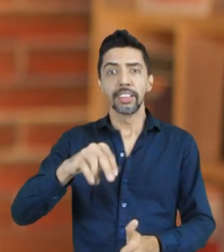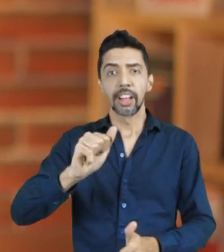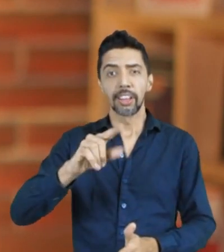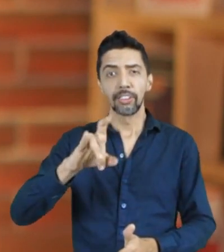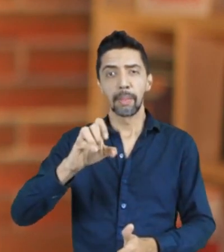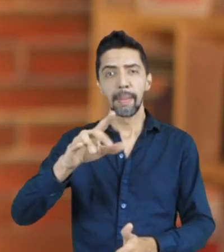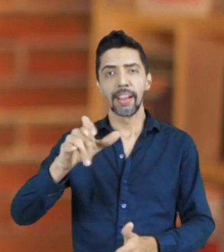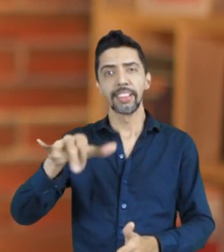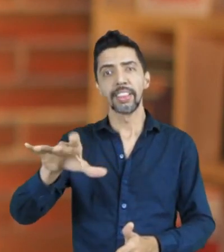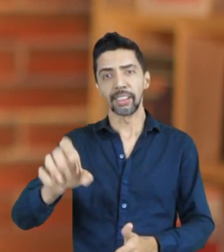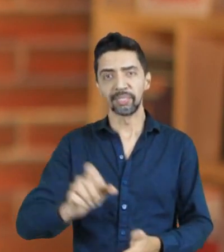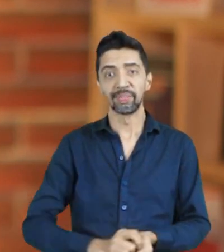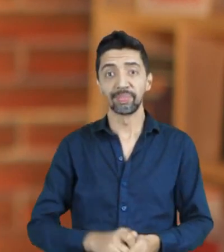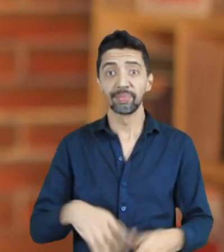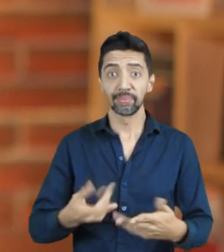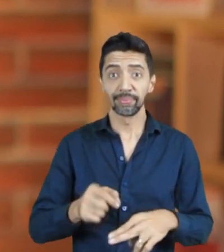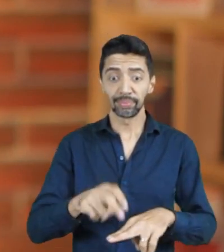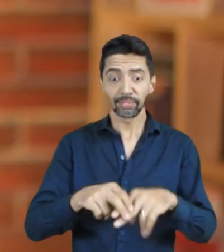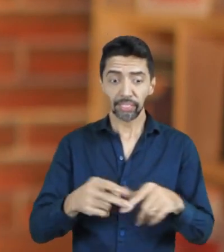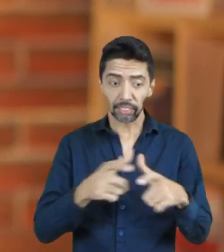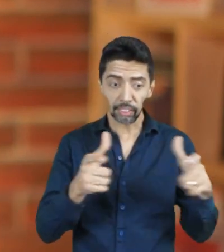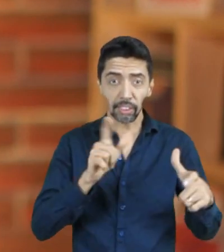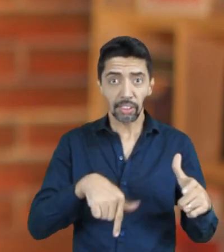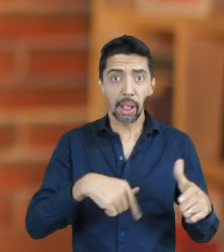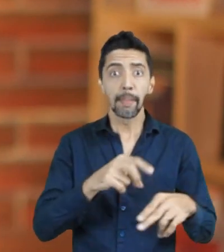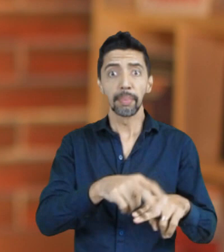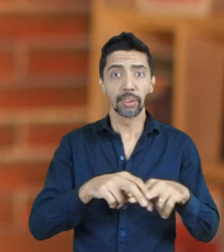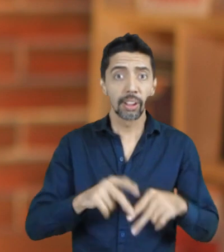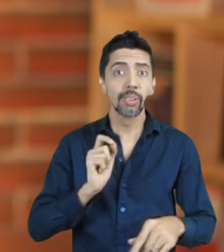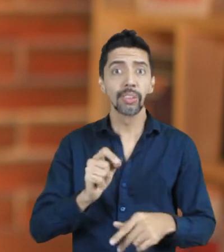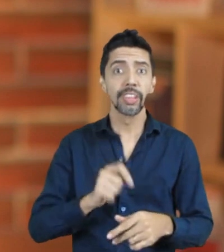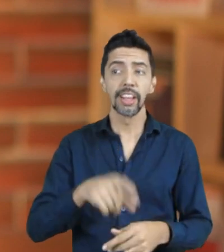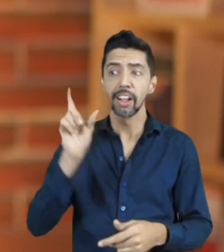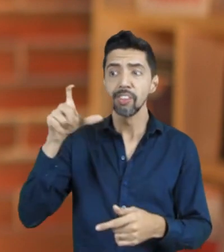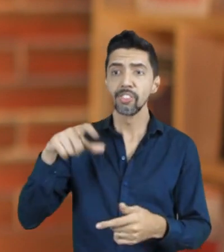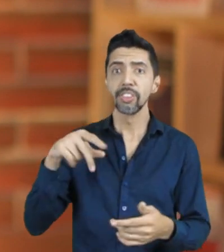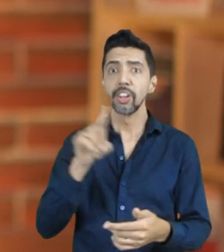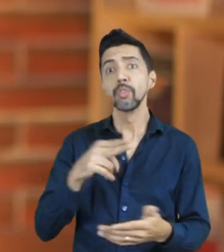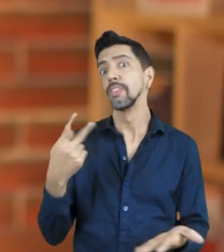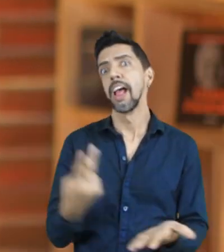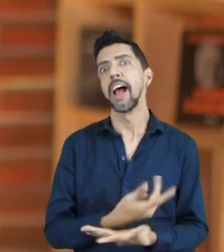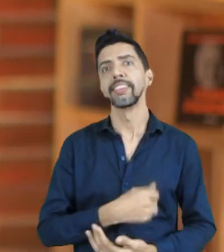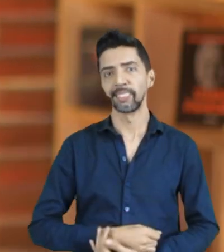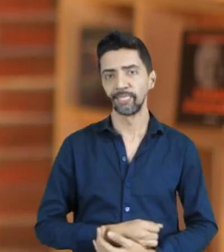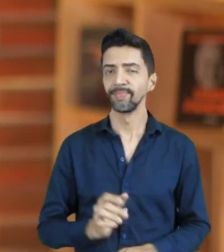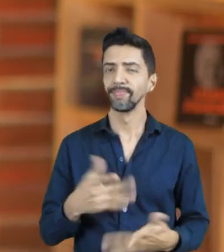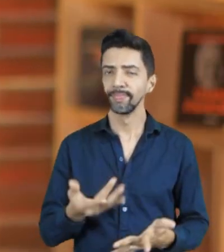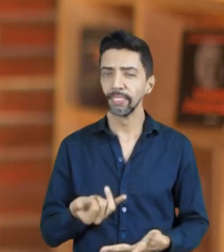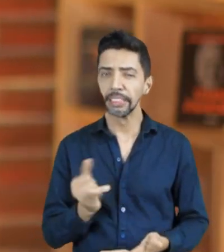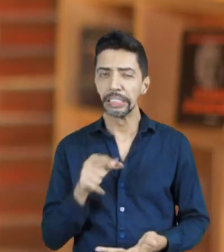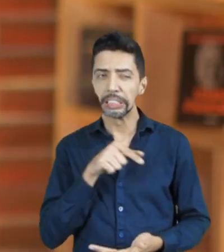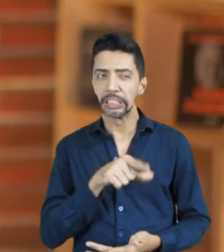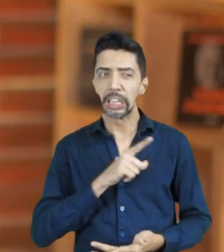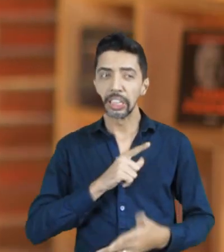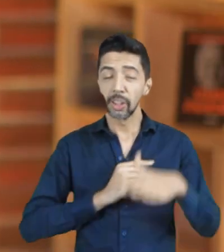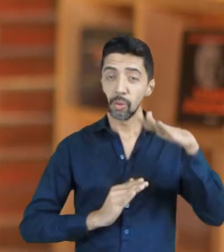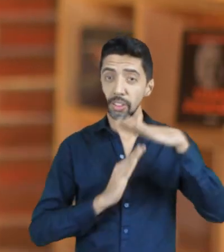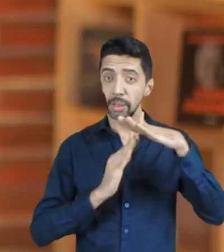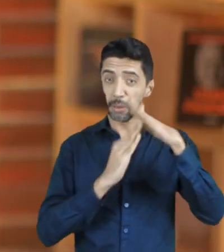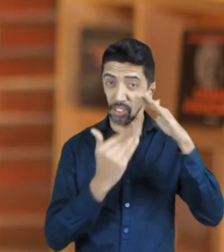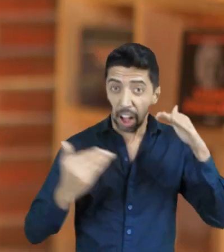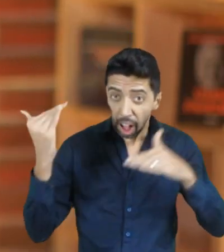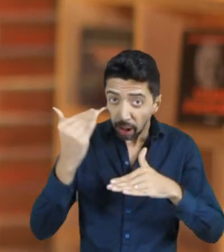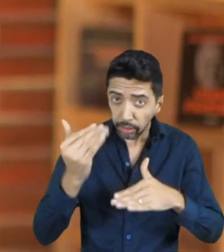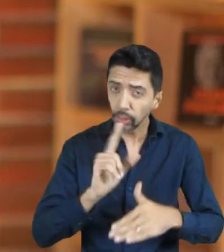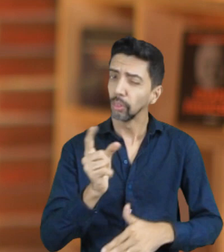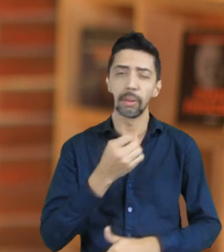provém do uso errado do cartão de crédito Então nós não podemos falar que o limite alto pode ser bom nessa